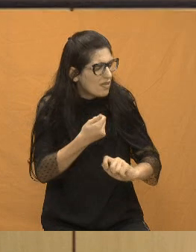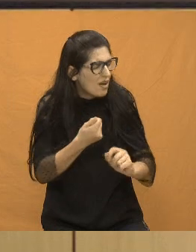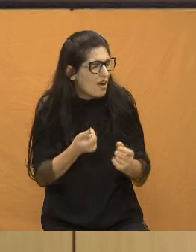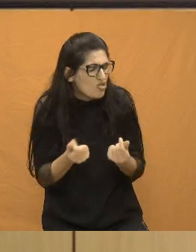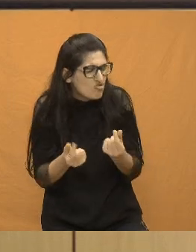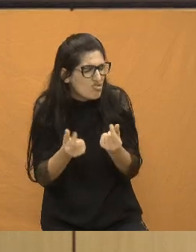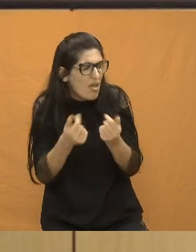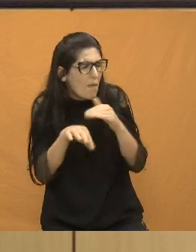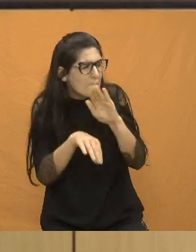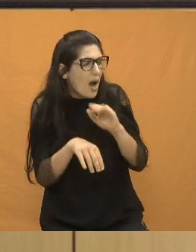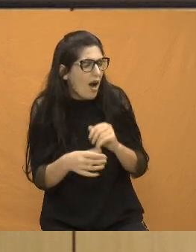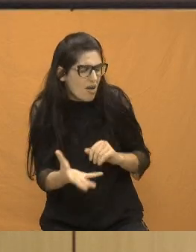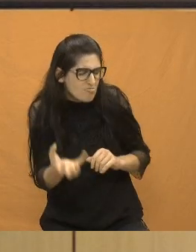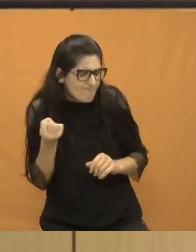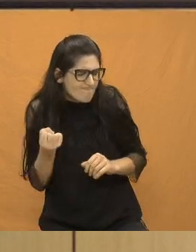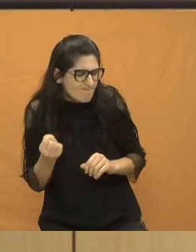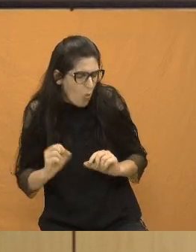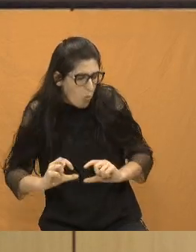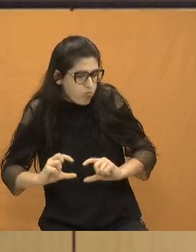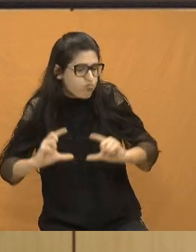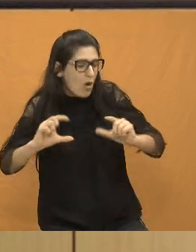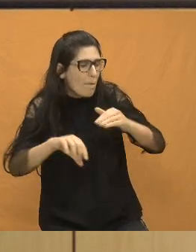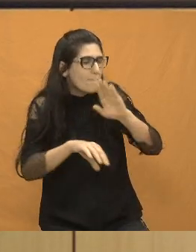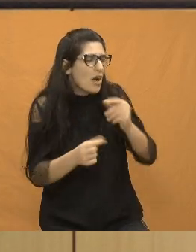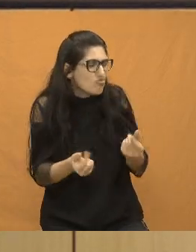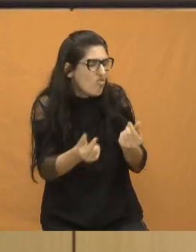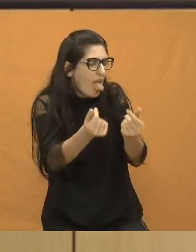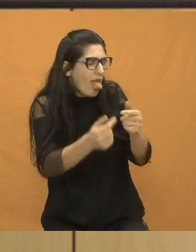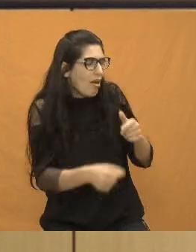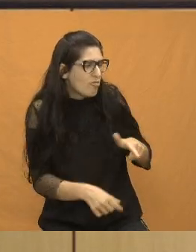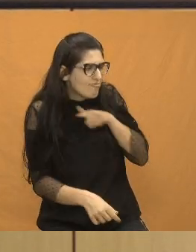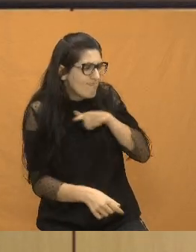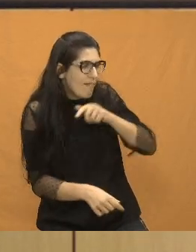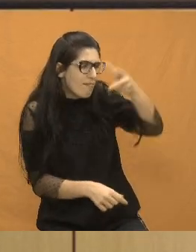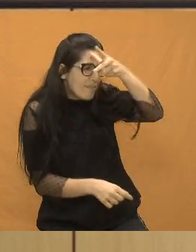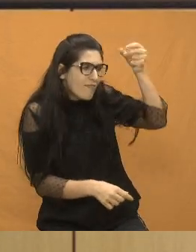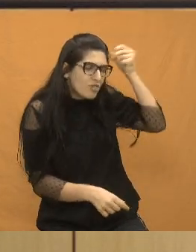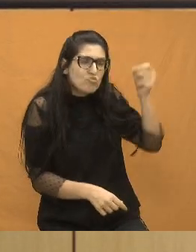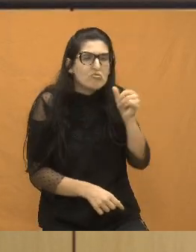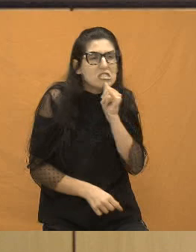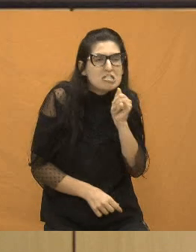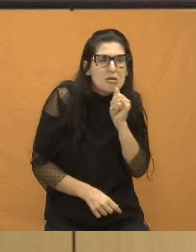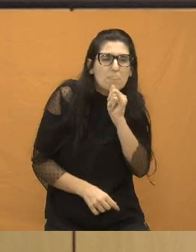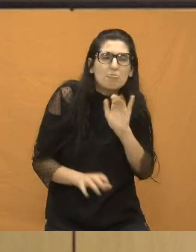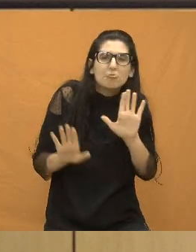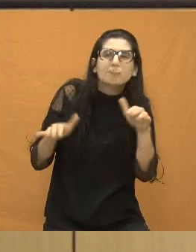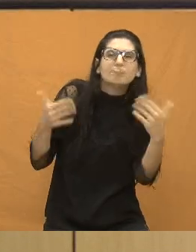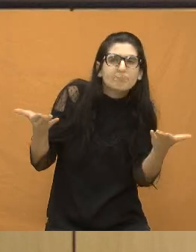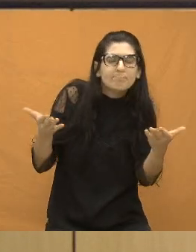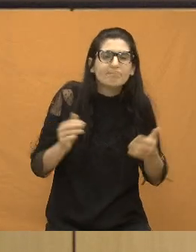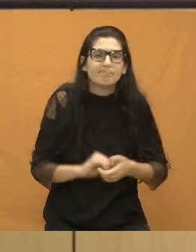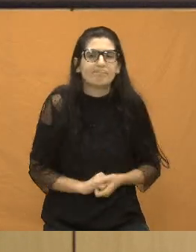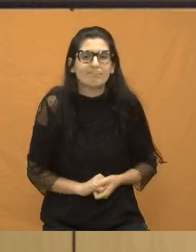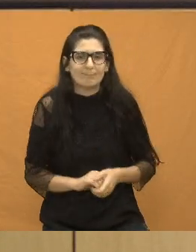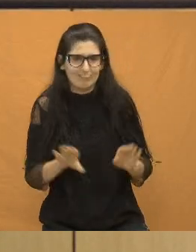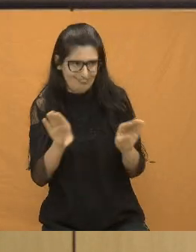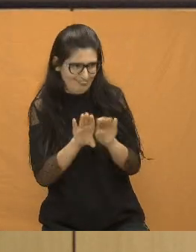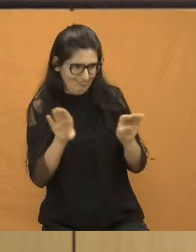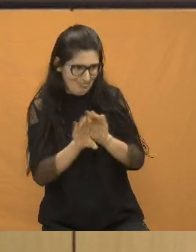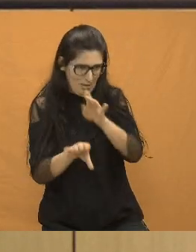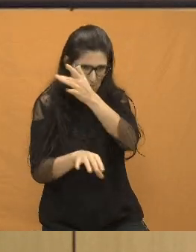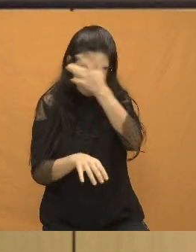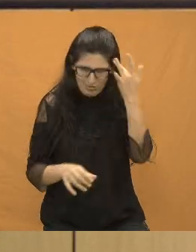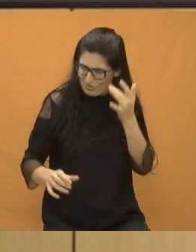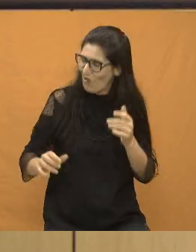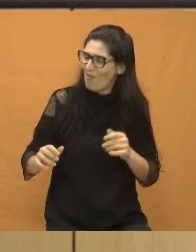com essa, ou já estava projetado? Vocês fizeram a projeção. E em tempo também quero registrar aqui a presença dos assessores